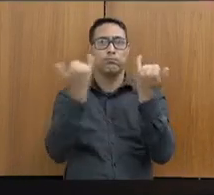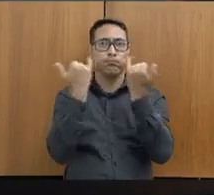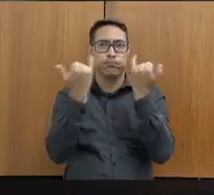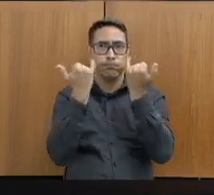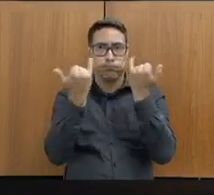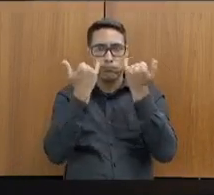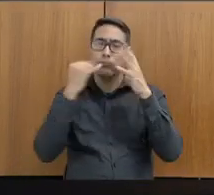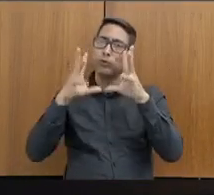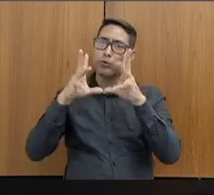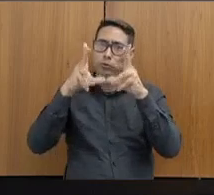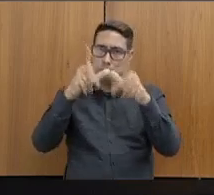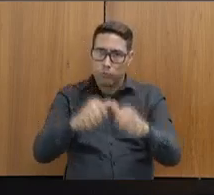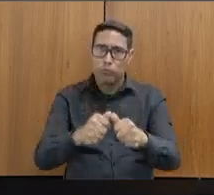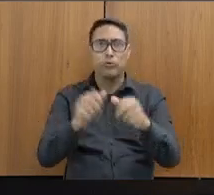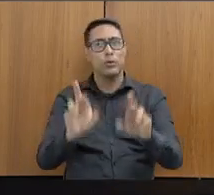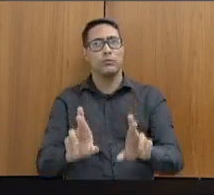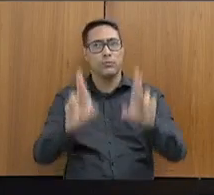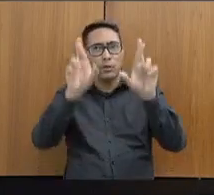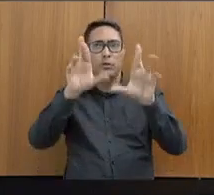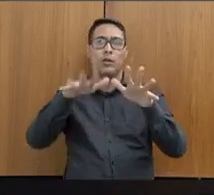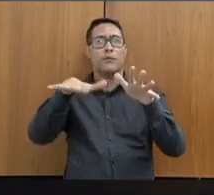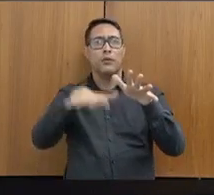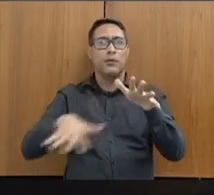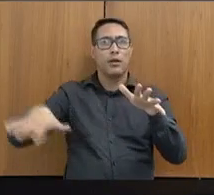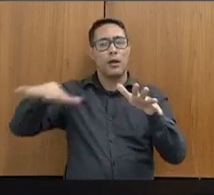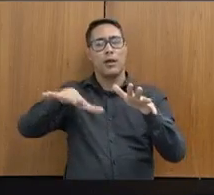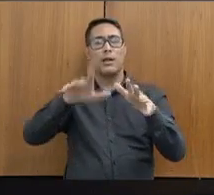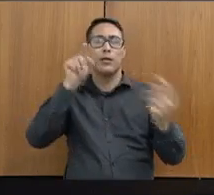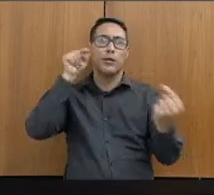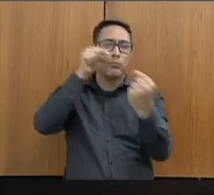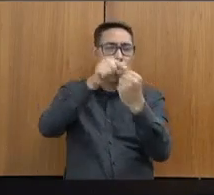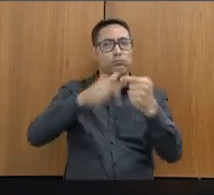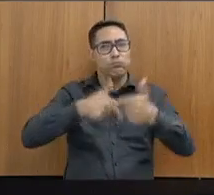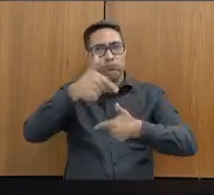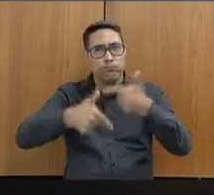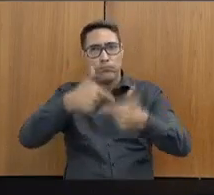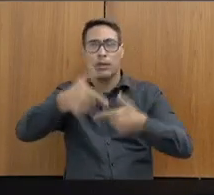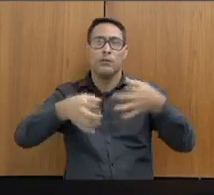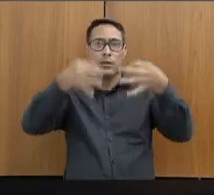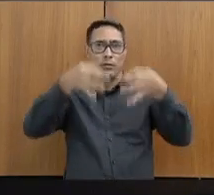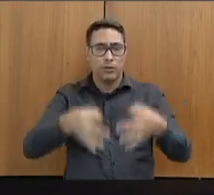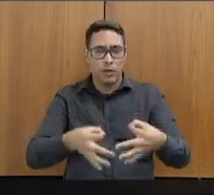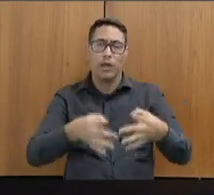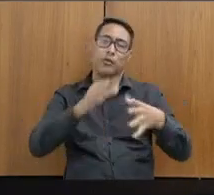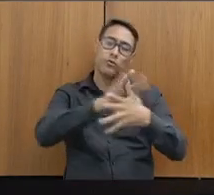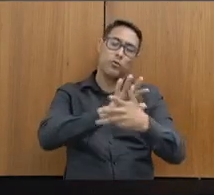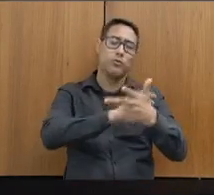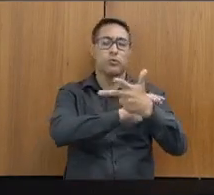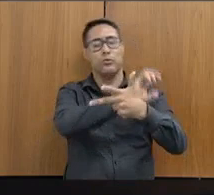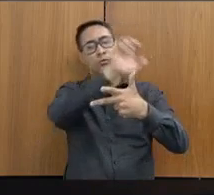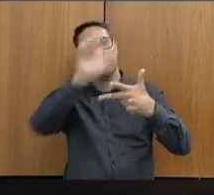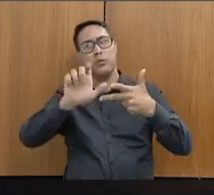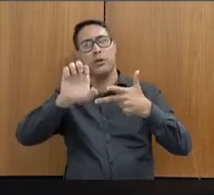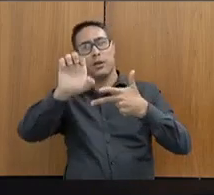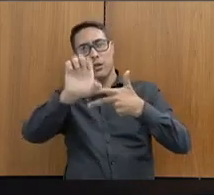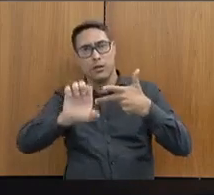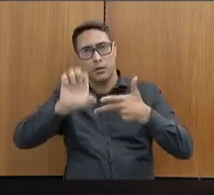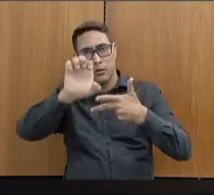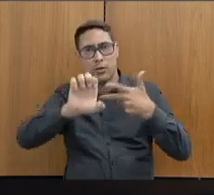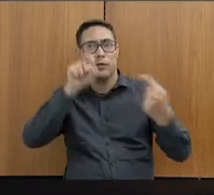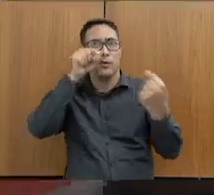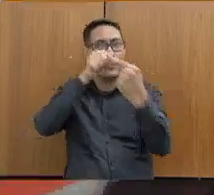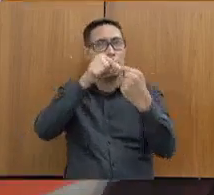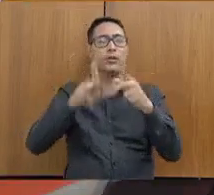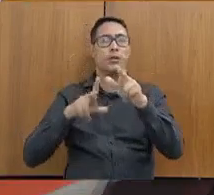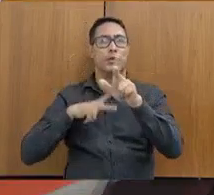a gestão de suas respectivas áreas com o objetivo de aprimorar a atuação do Poder Executivo no atendimento das demandas da população.